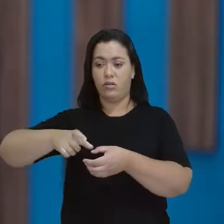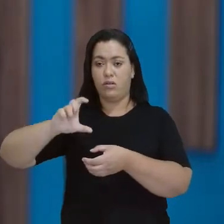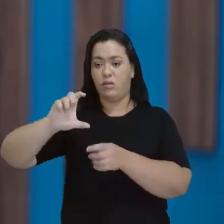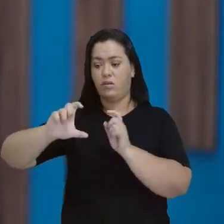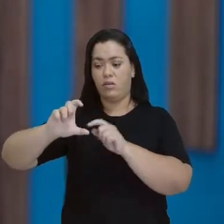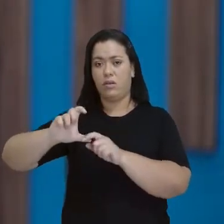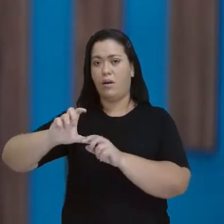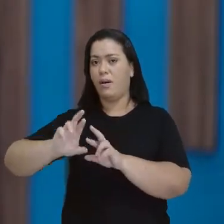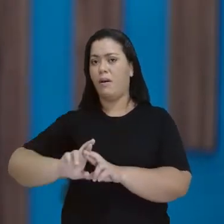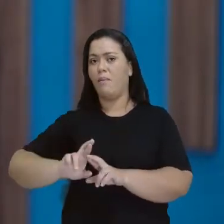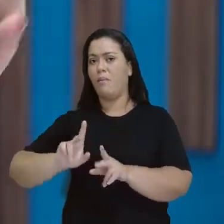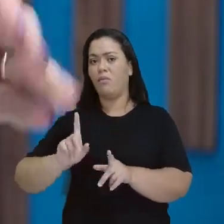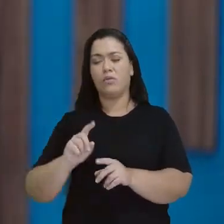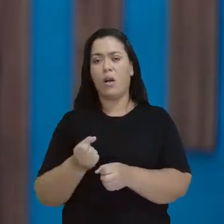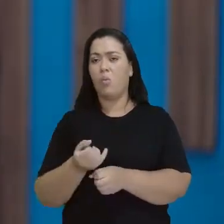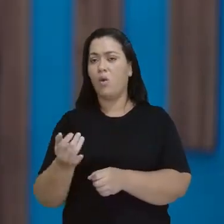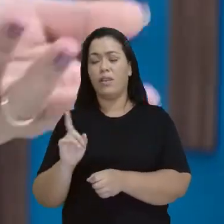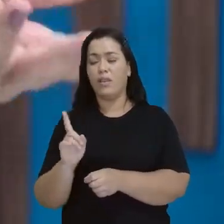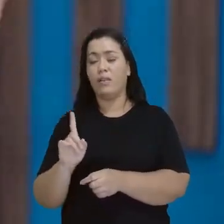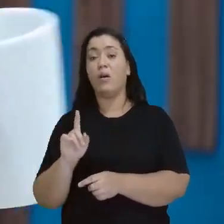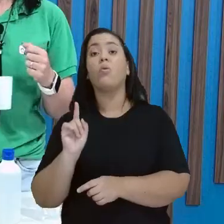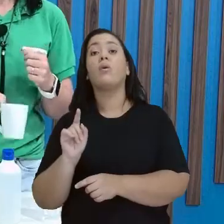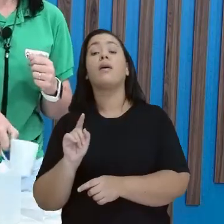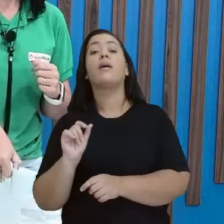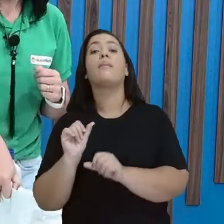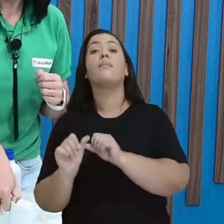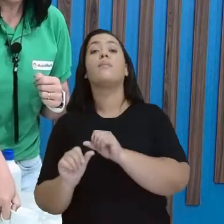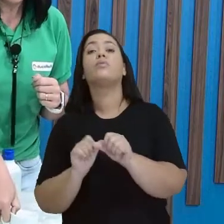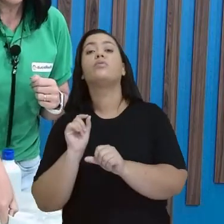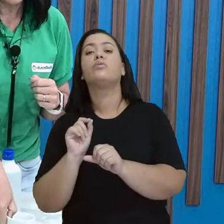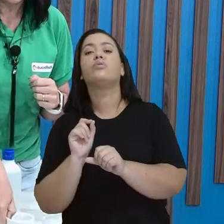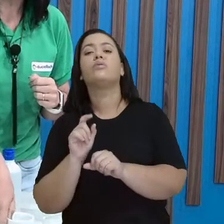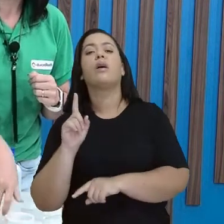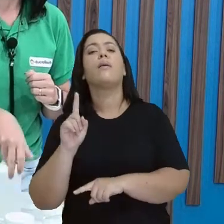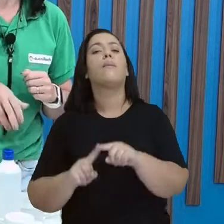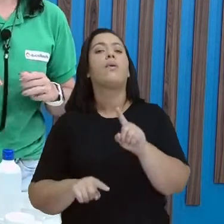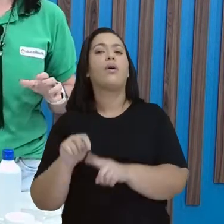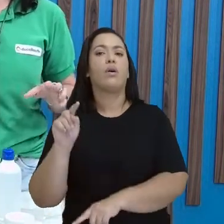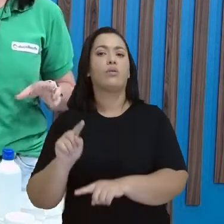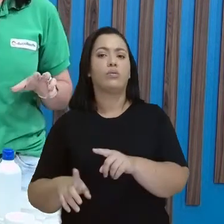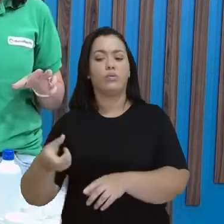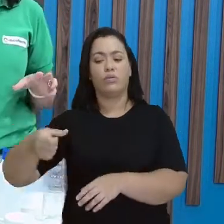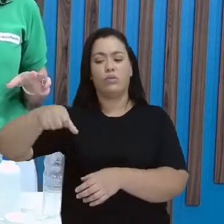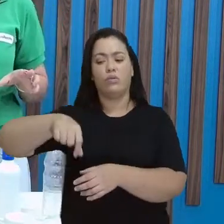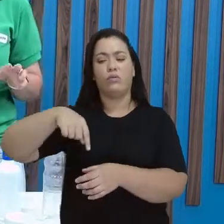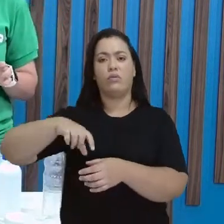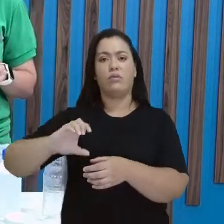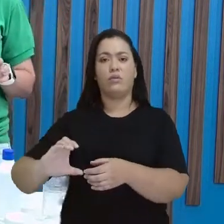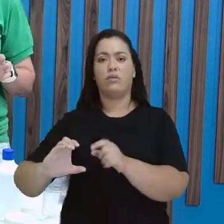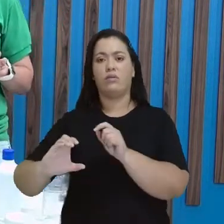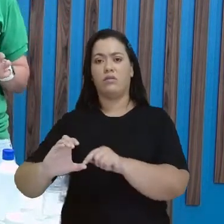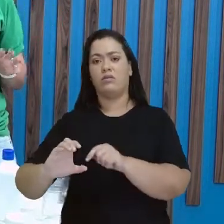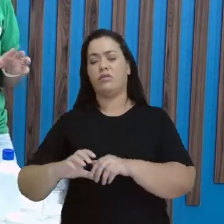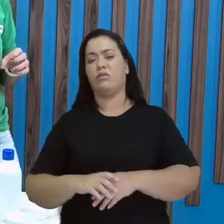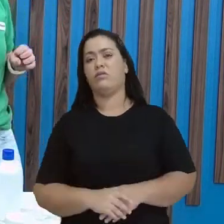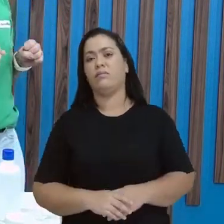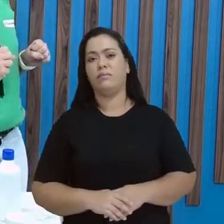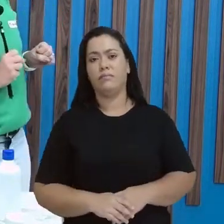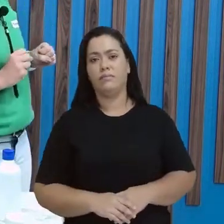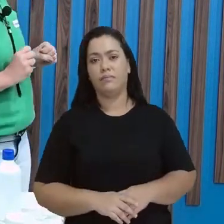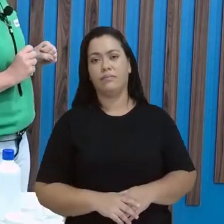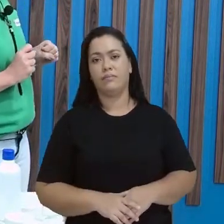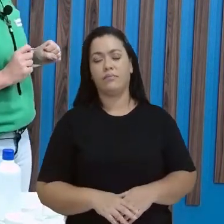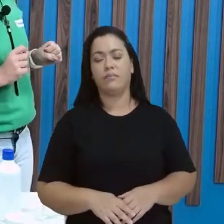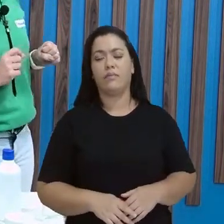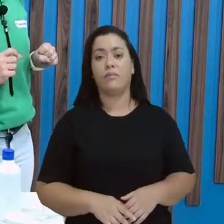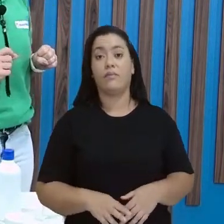mudar. O que vai estar mudando é o produto. Entenderam aí essa questão?